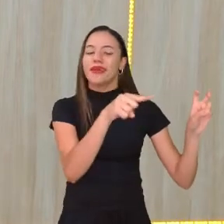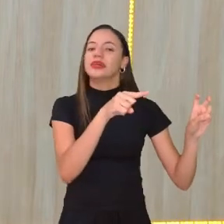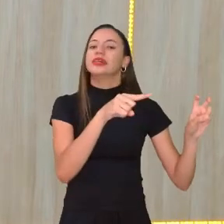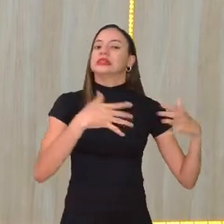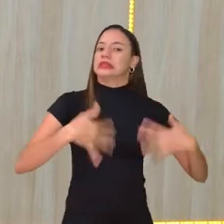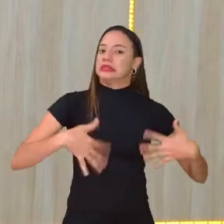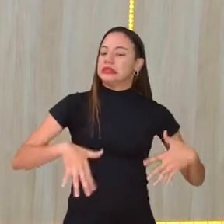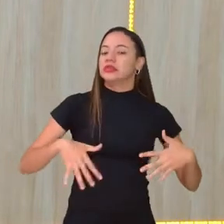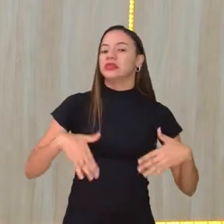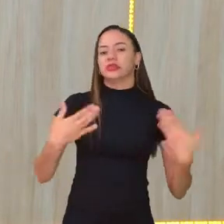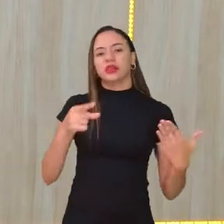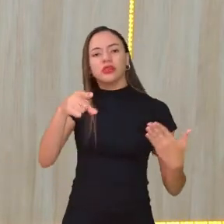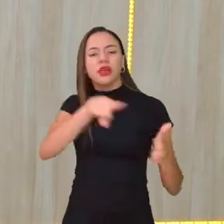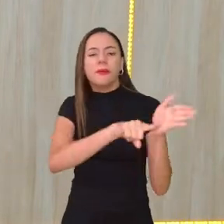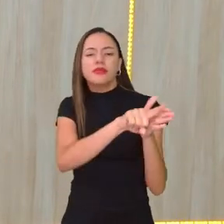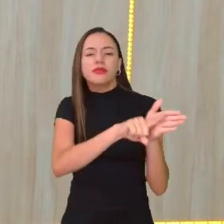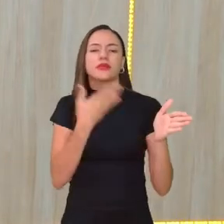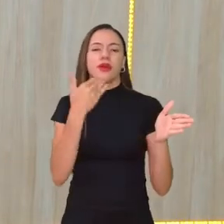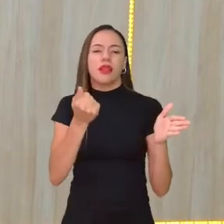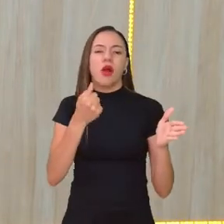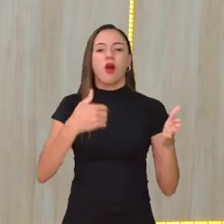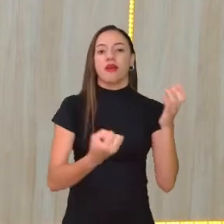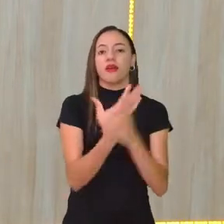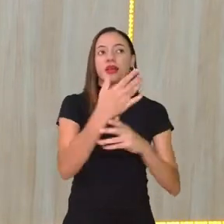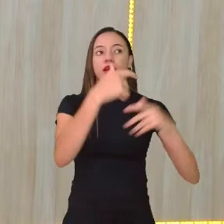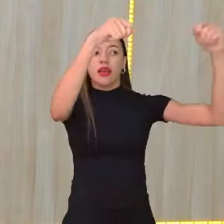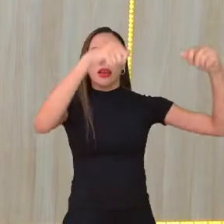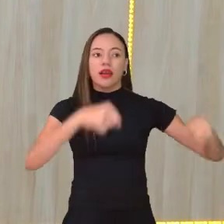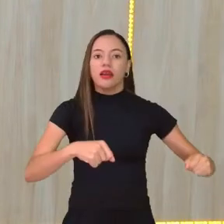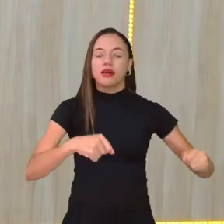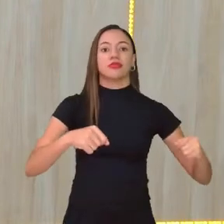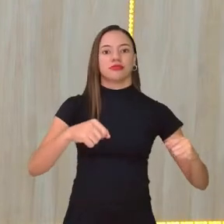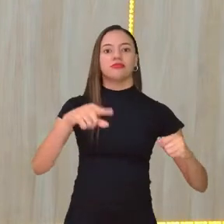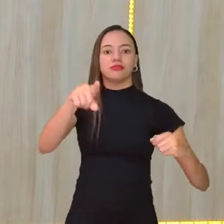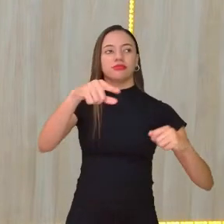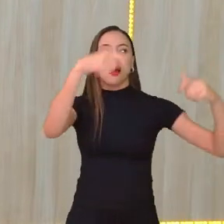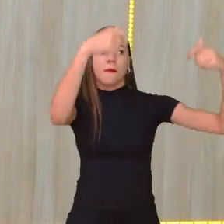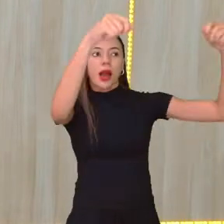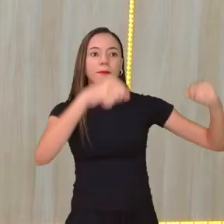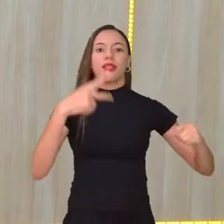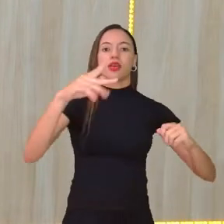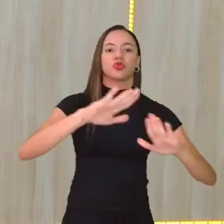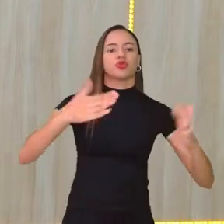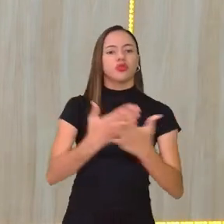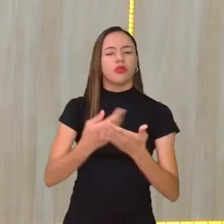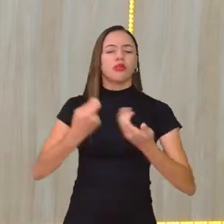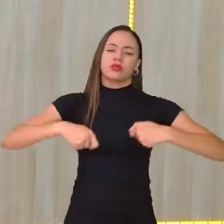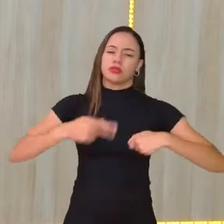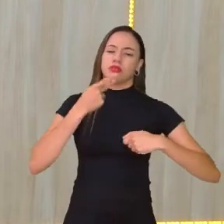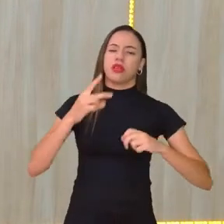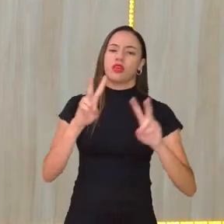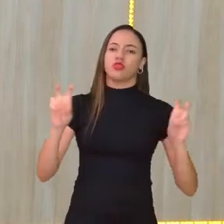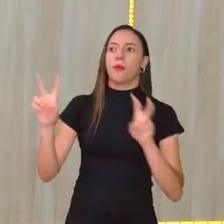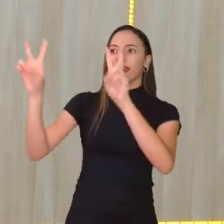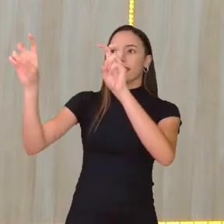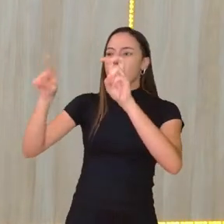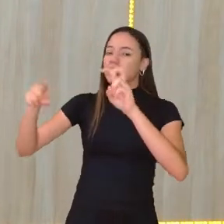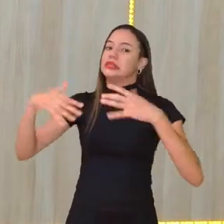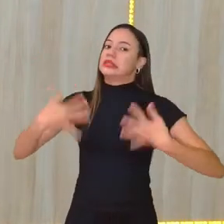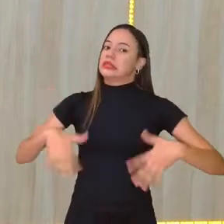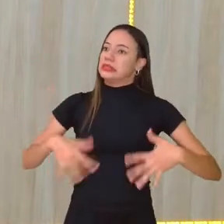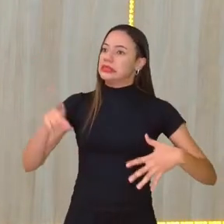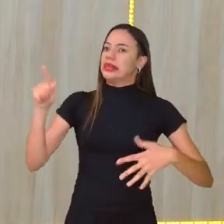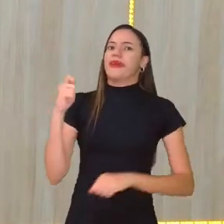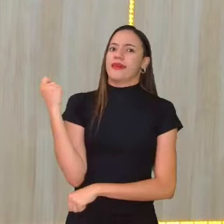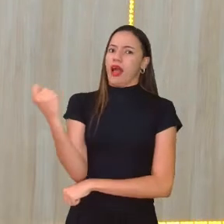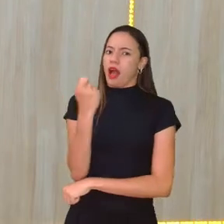pesquisar melhor, façam cartazes, espalhem pela escola. A gente tem que falar, sim, de temas como esse, mesmo sendo mais delicados,